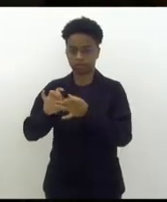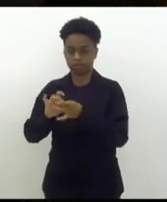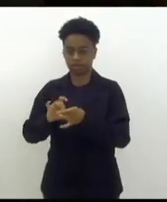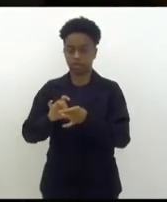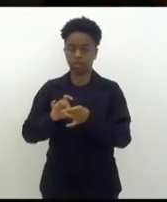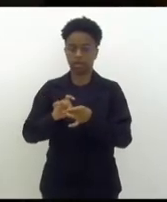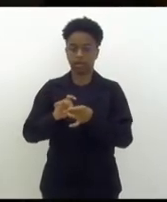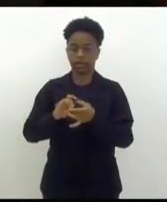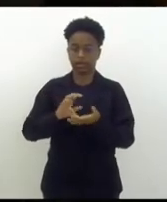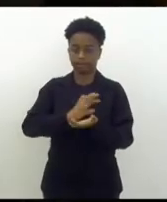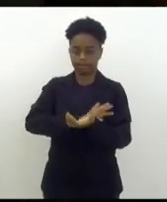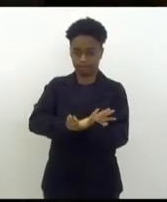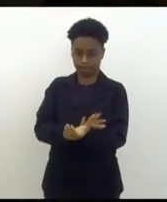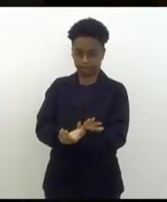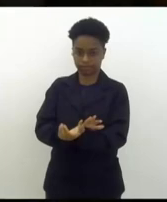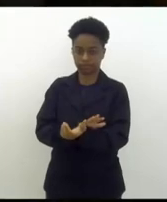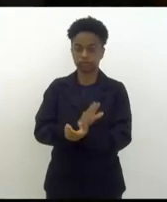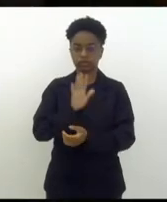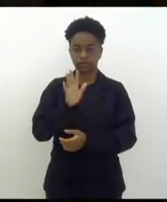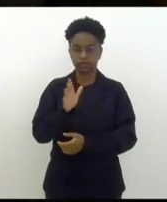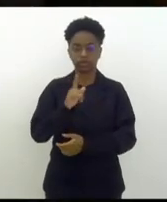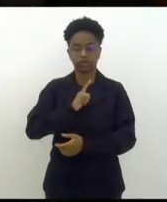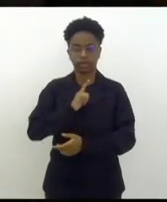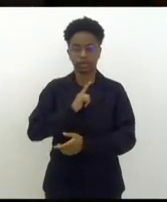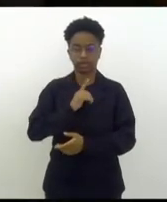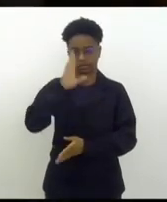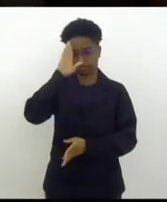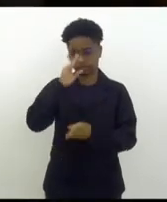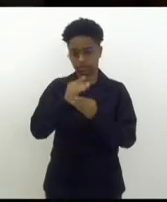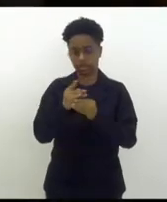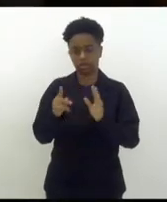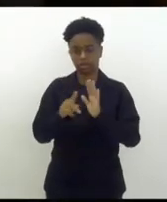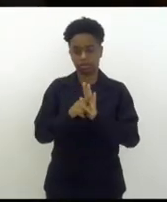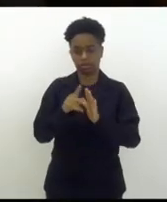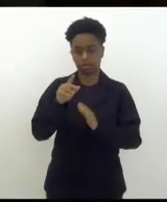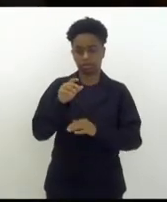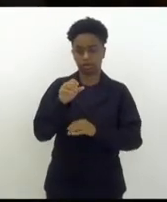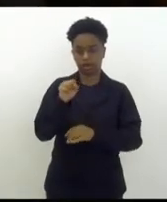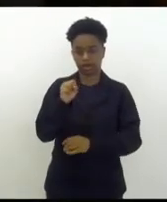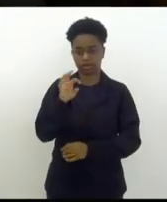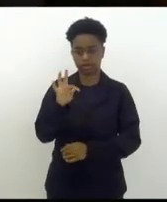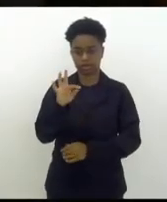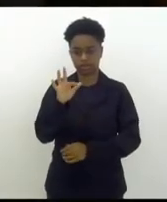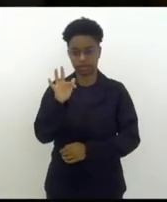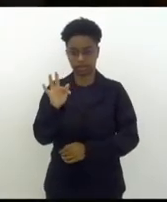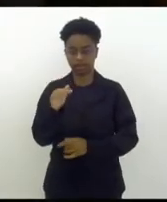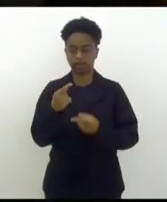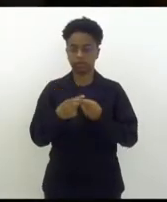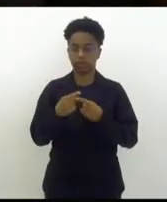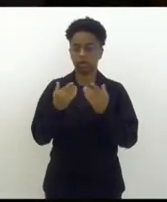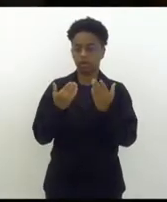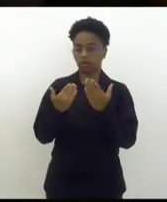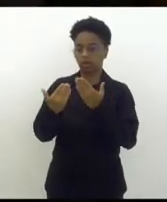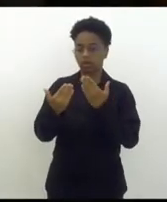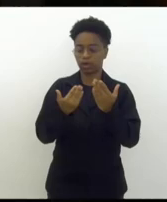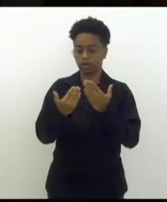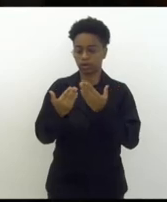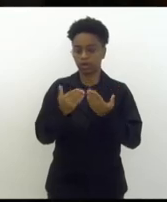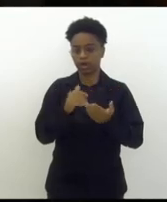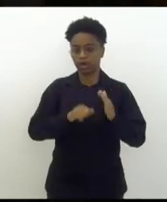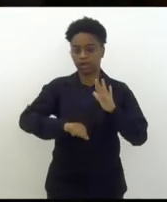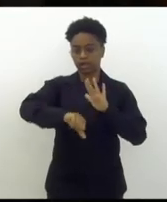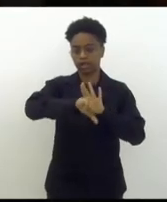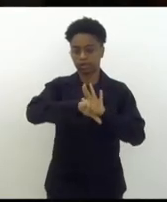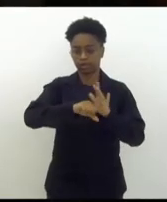decisão que segue já o entendimento amadurecido da corte do STF quando o equiparou crimes de